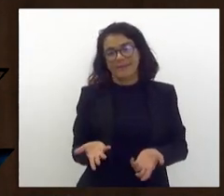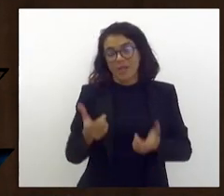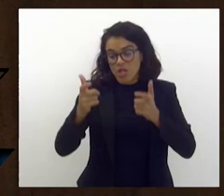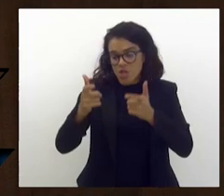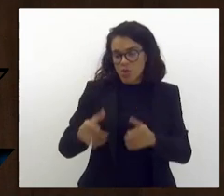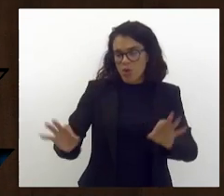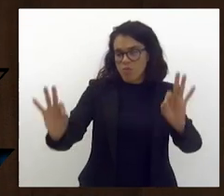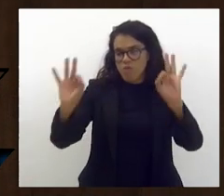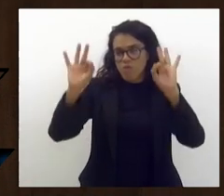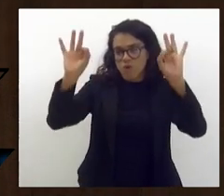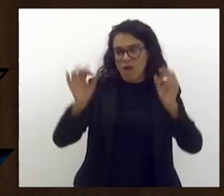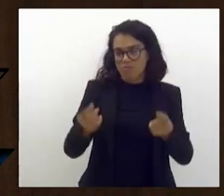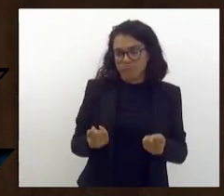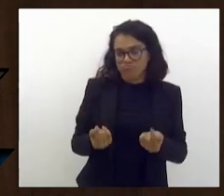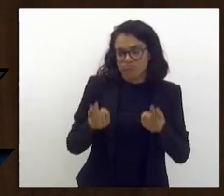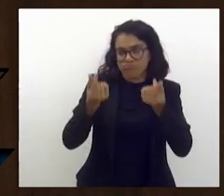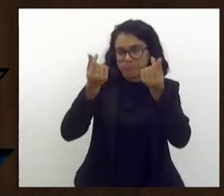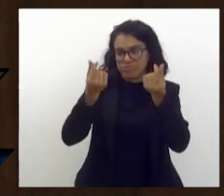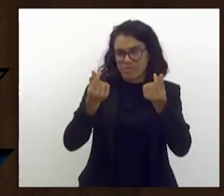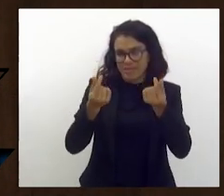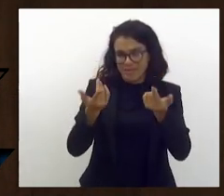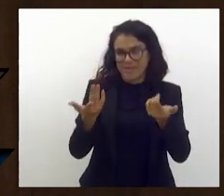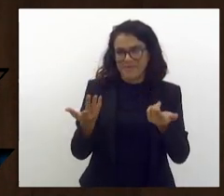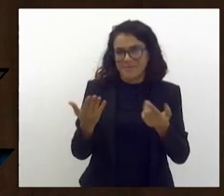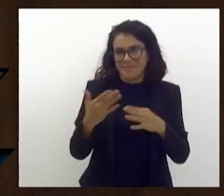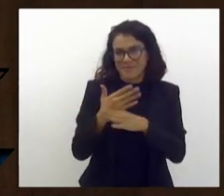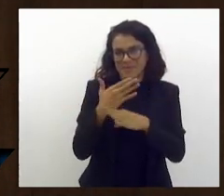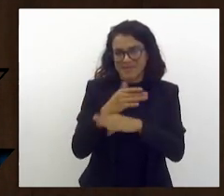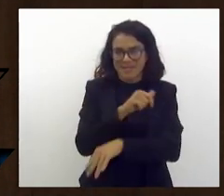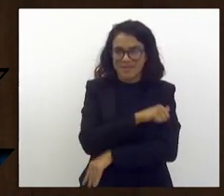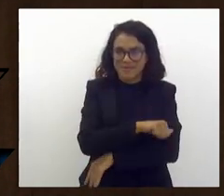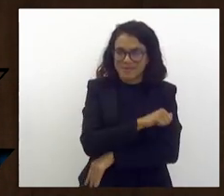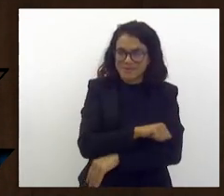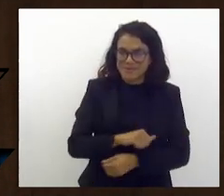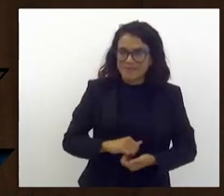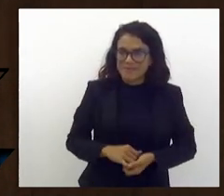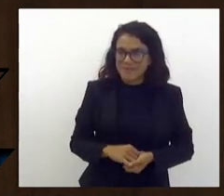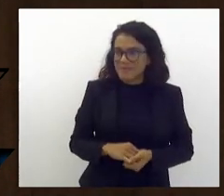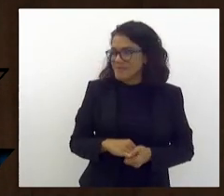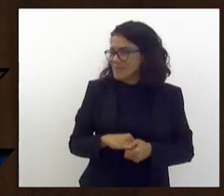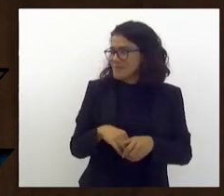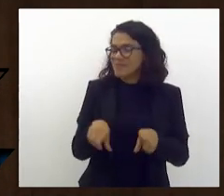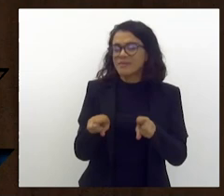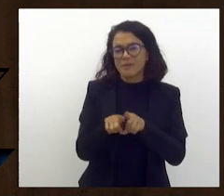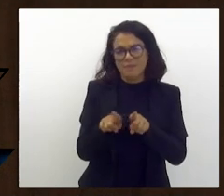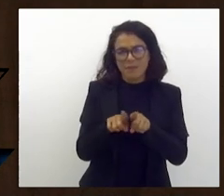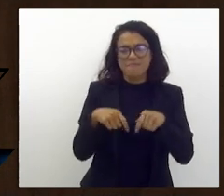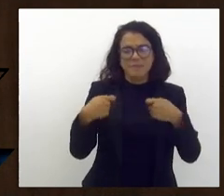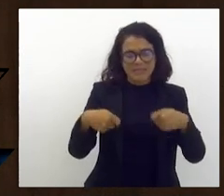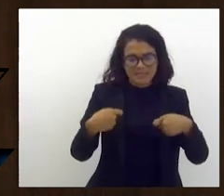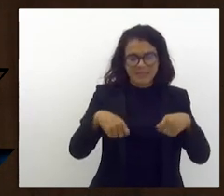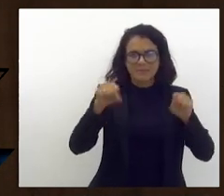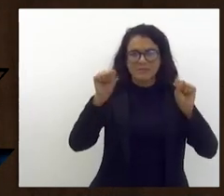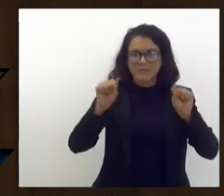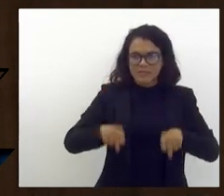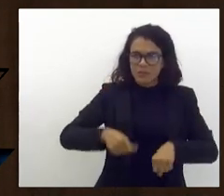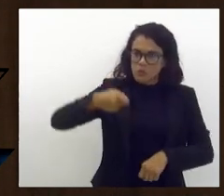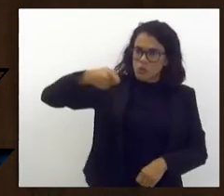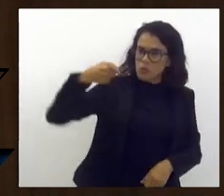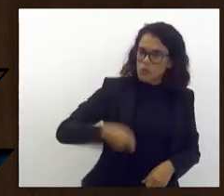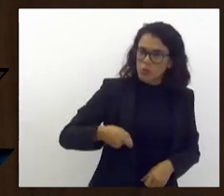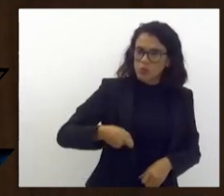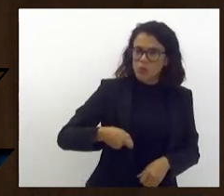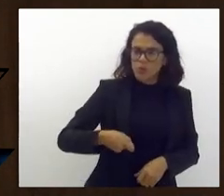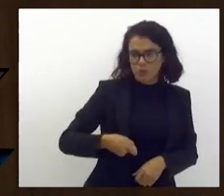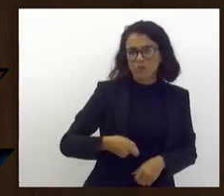local nobre da nossa cidade, do nosso estado. E precisamos, sim, ser duro com esses